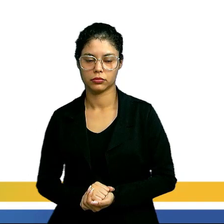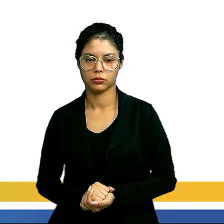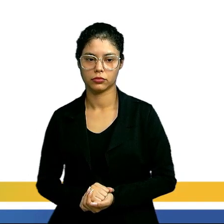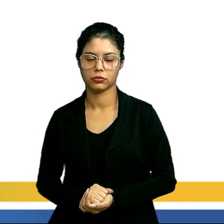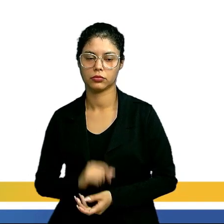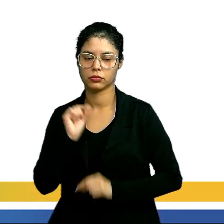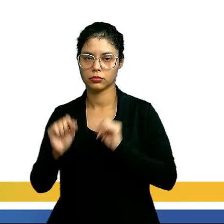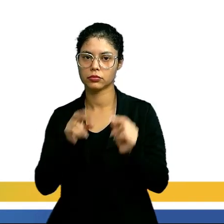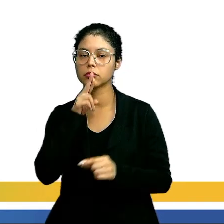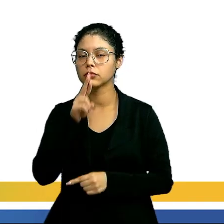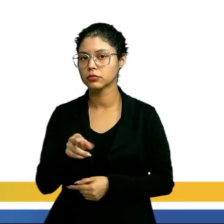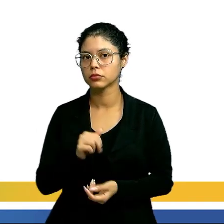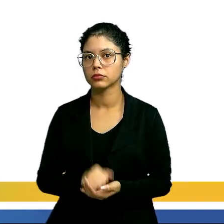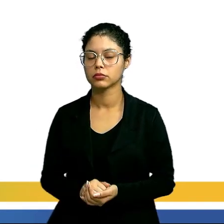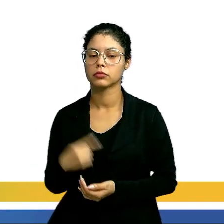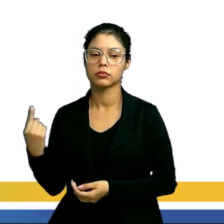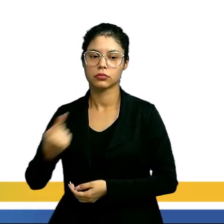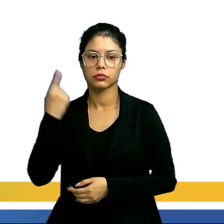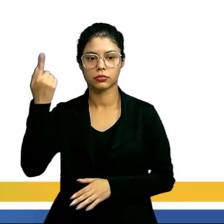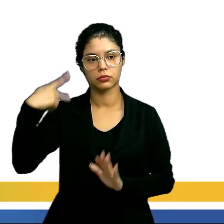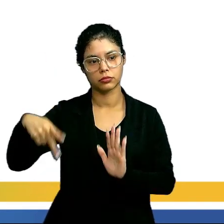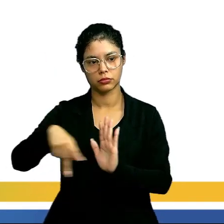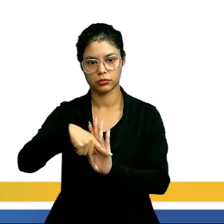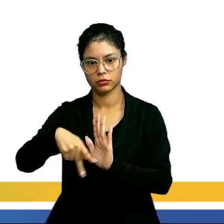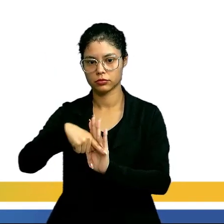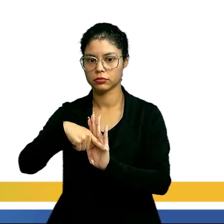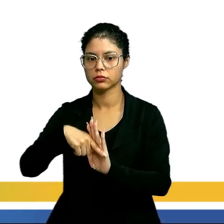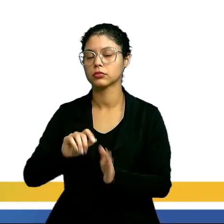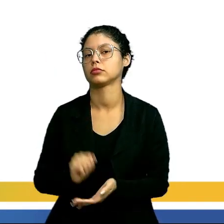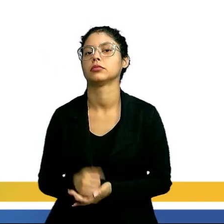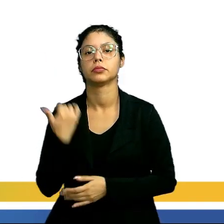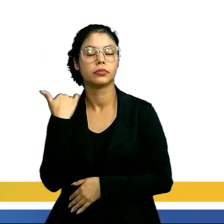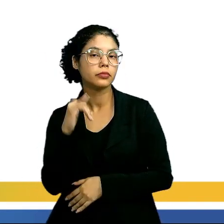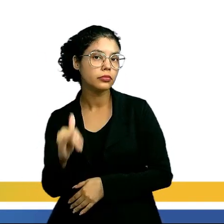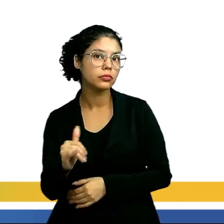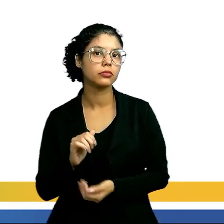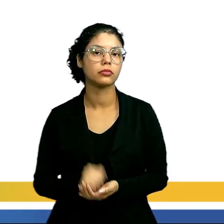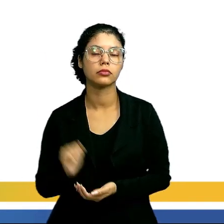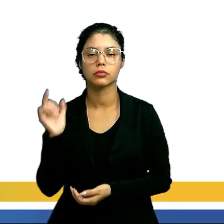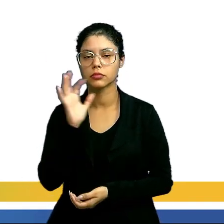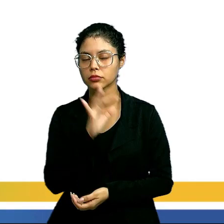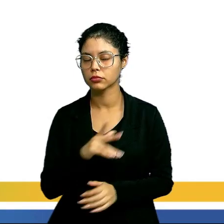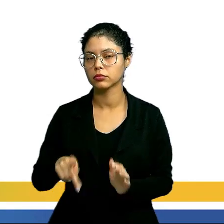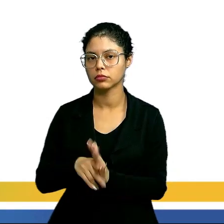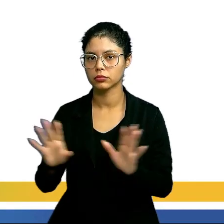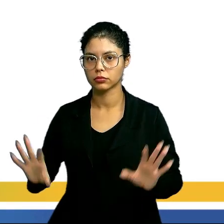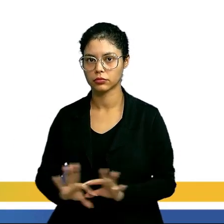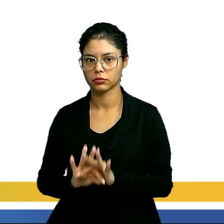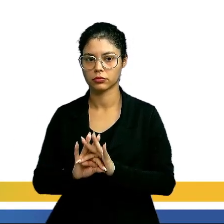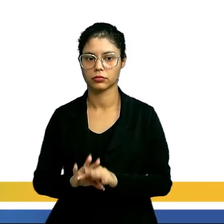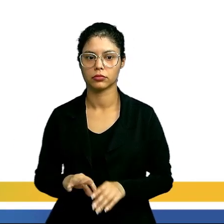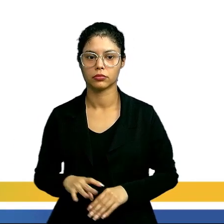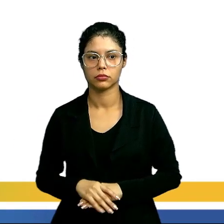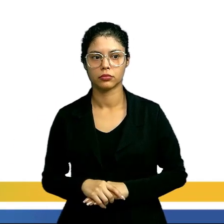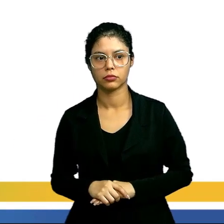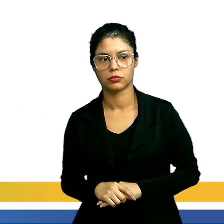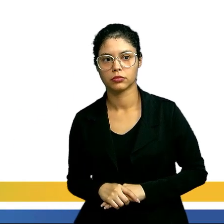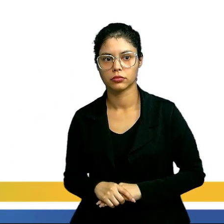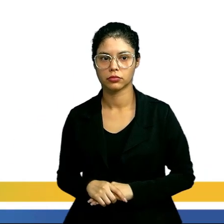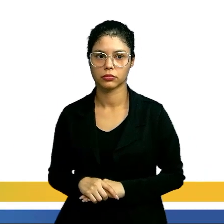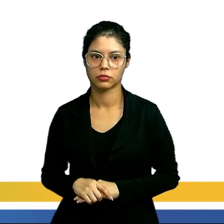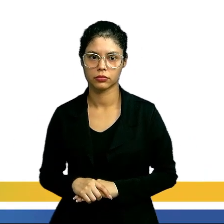metros, o que nos resulta na altura correspondente à energia calórica associada à tabela nutricional.